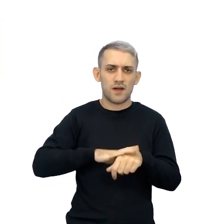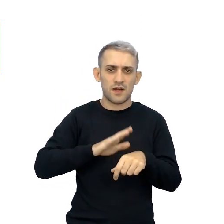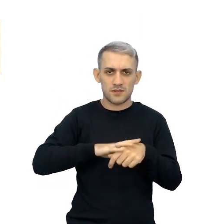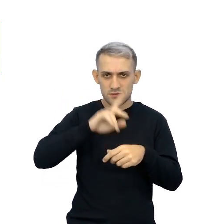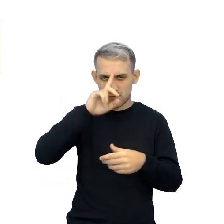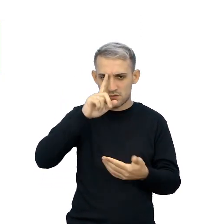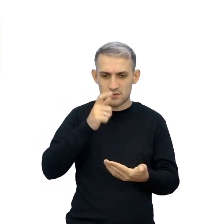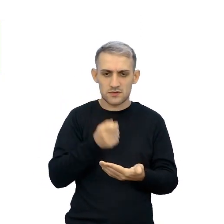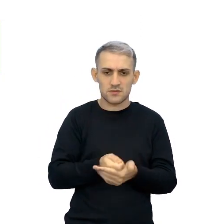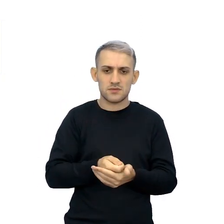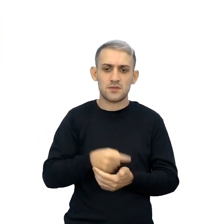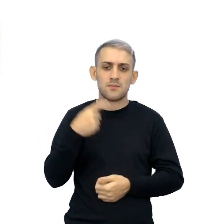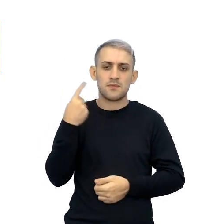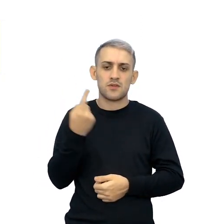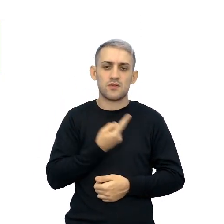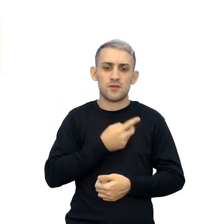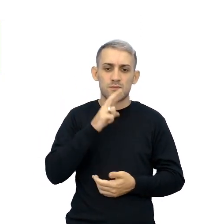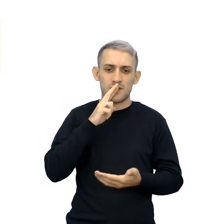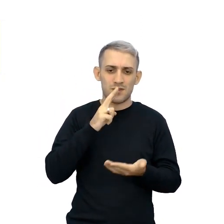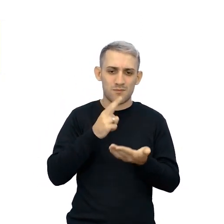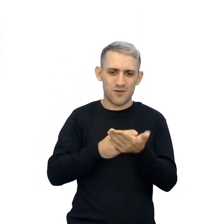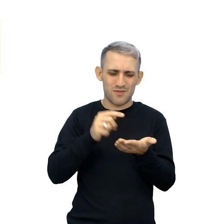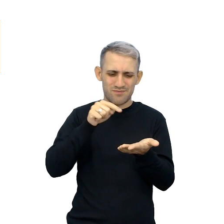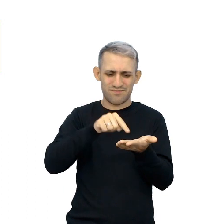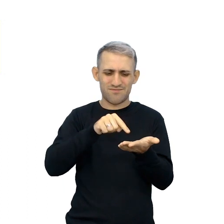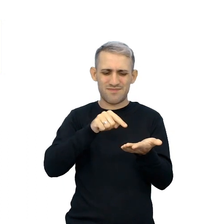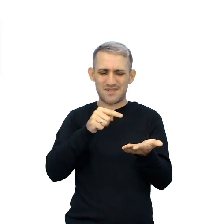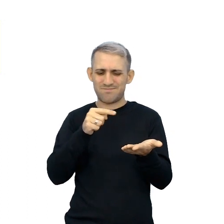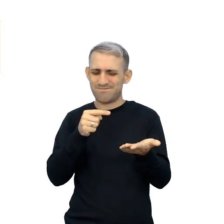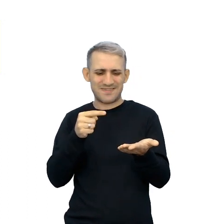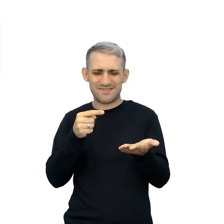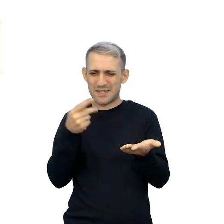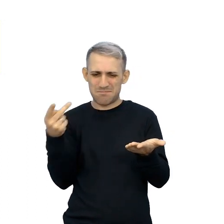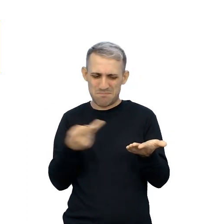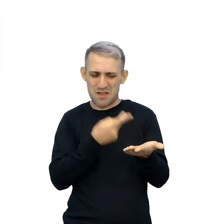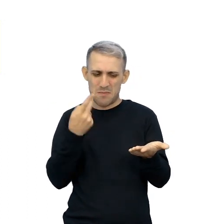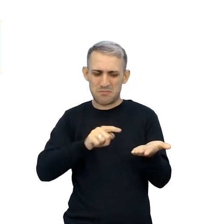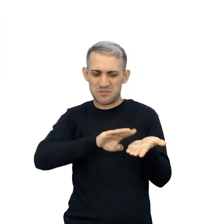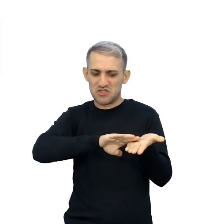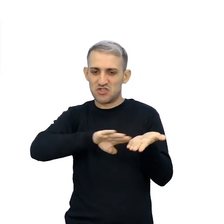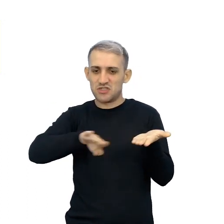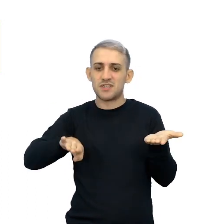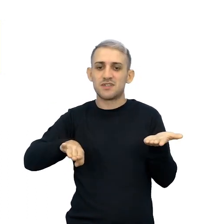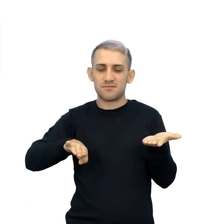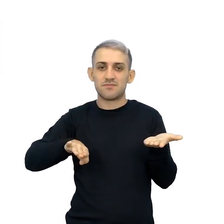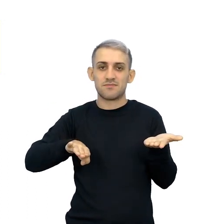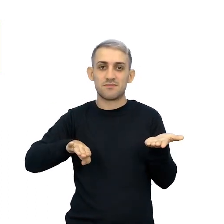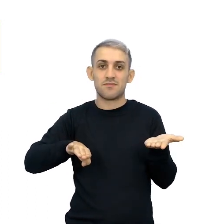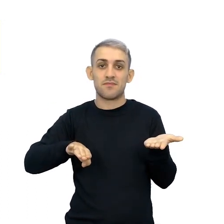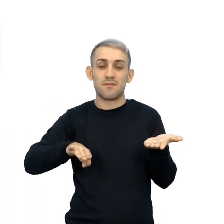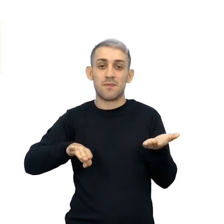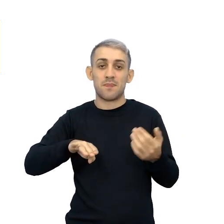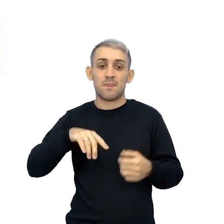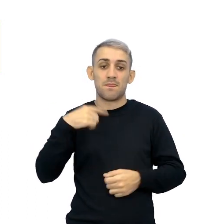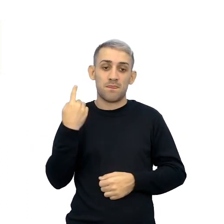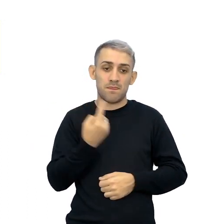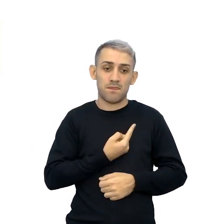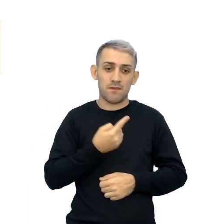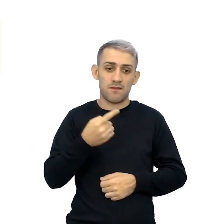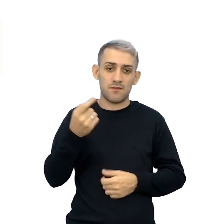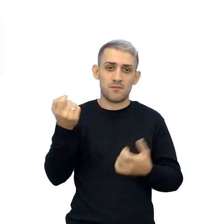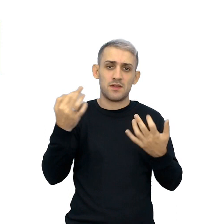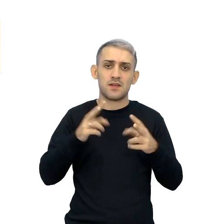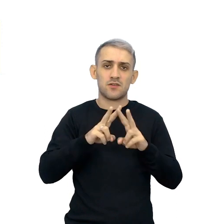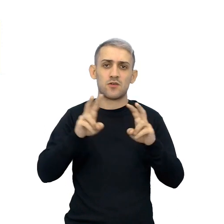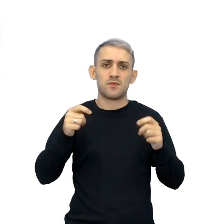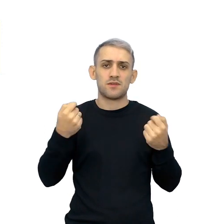para eliminar respostas que não são condizentes, né? Então, ele já fala que tem que ser inferior a 31 graus,